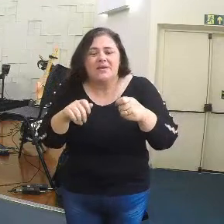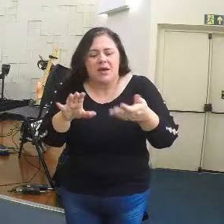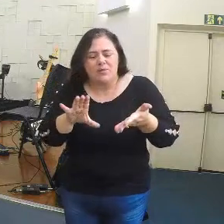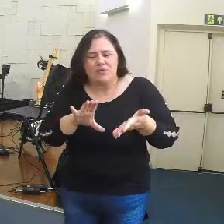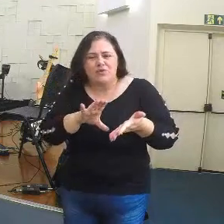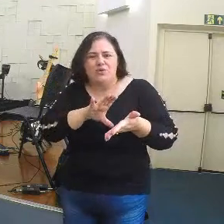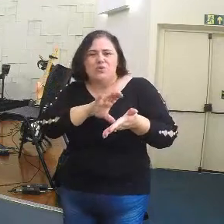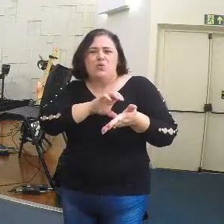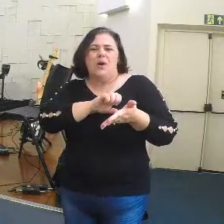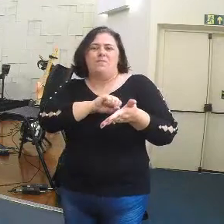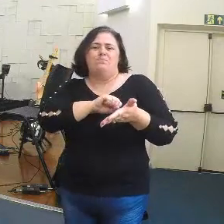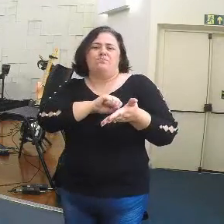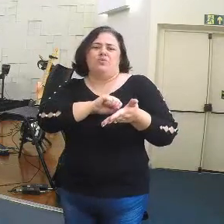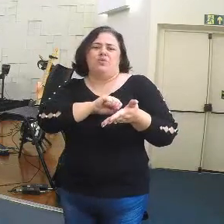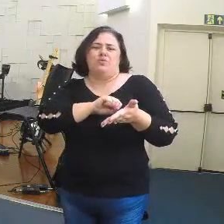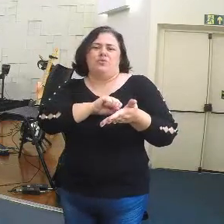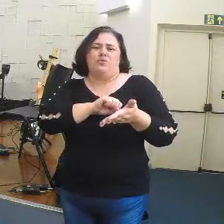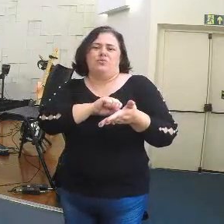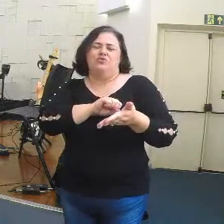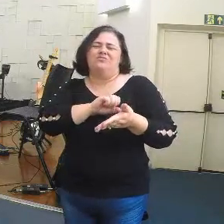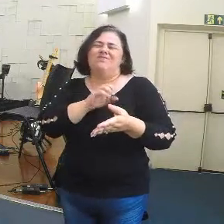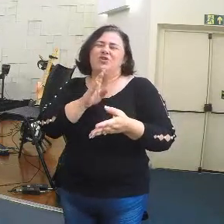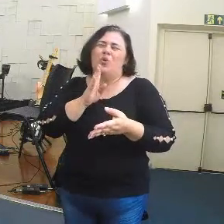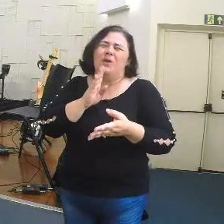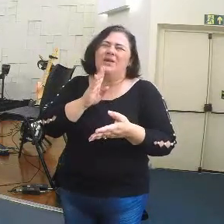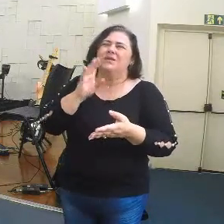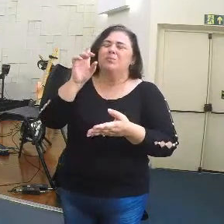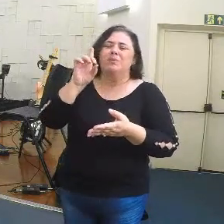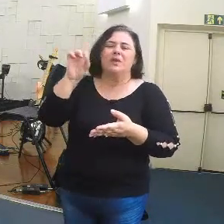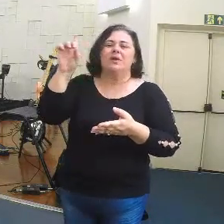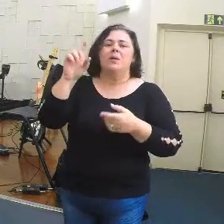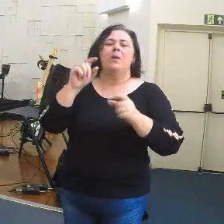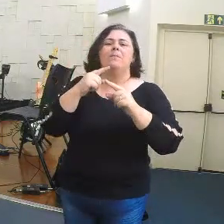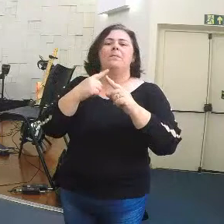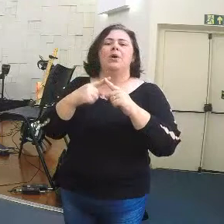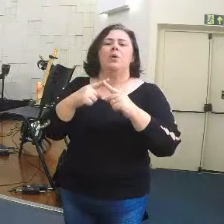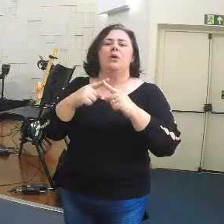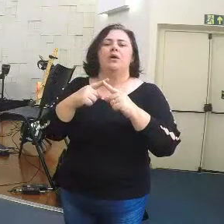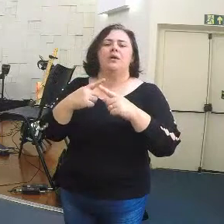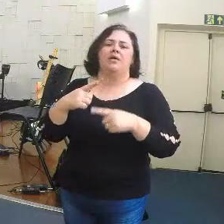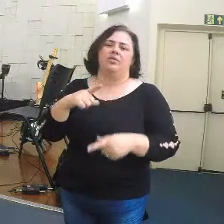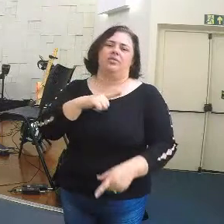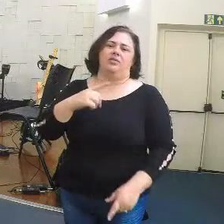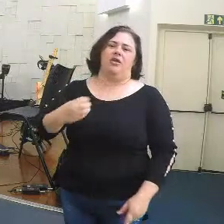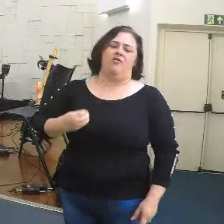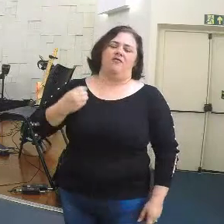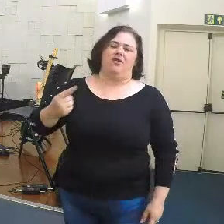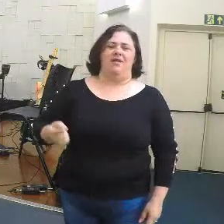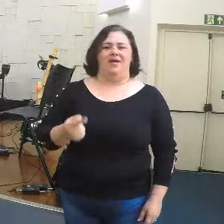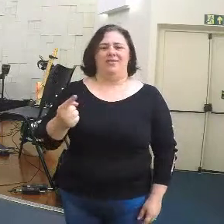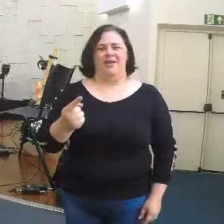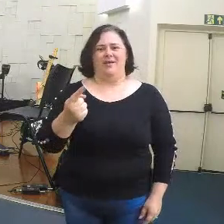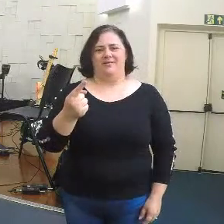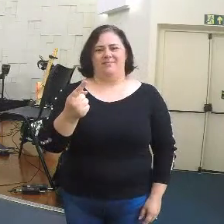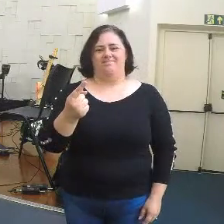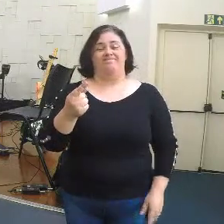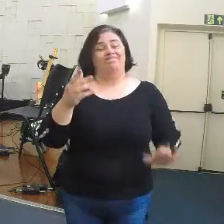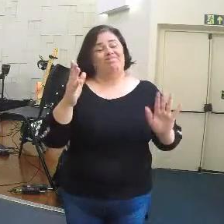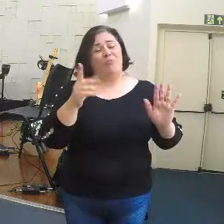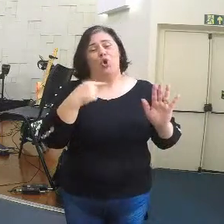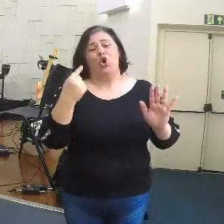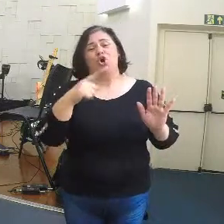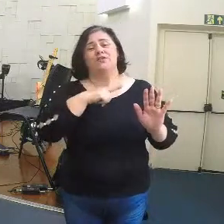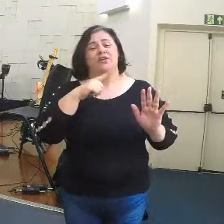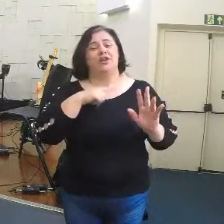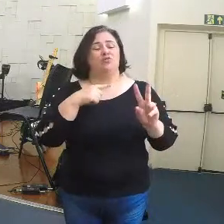Para vivermos por meio dele, é o que diz o versículo 9. Para vivermos por meio dele. Então você só tem duas alternativas para